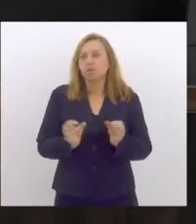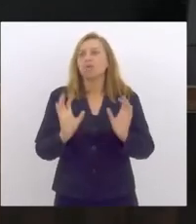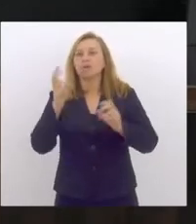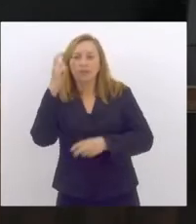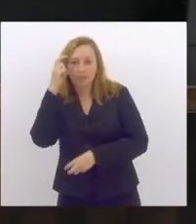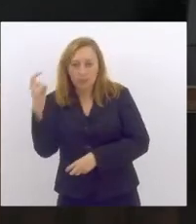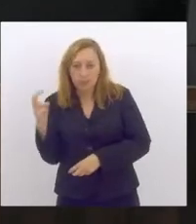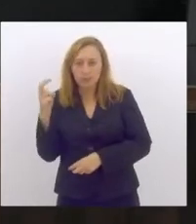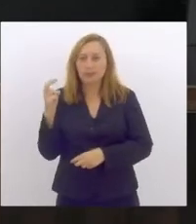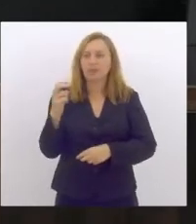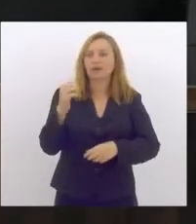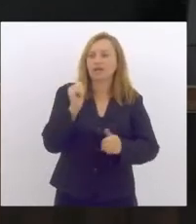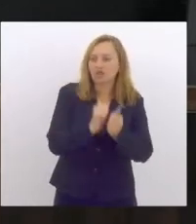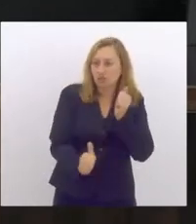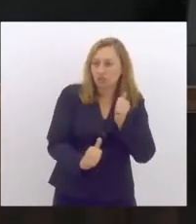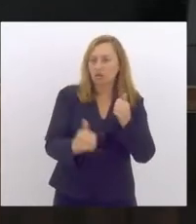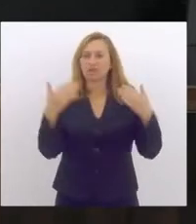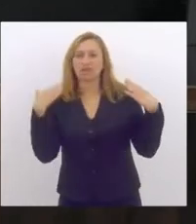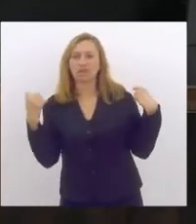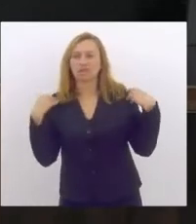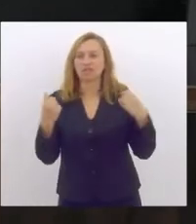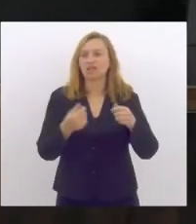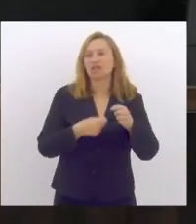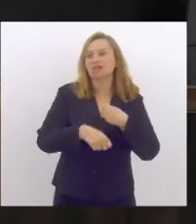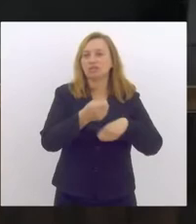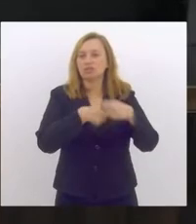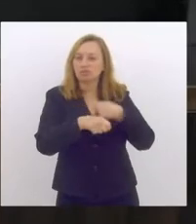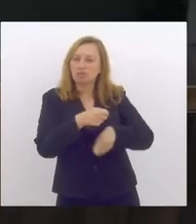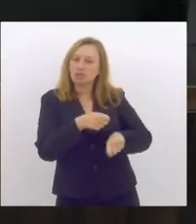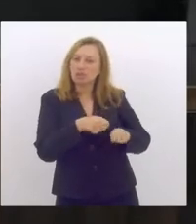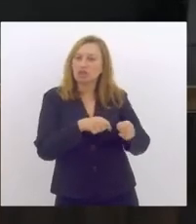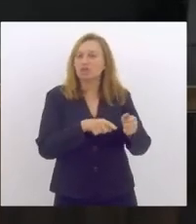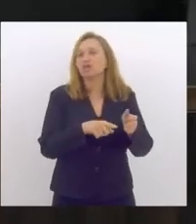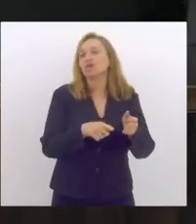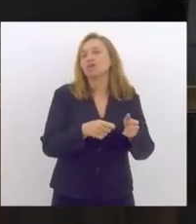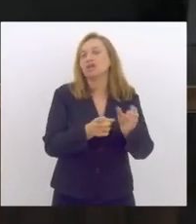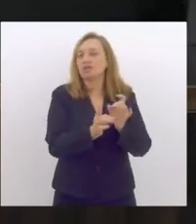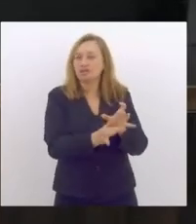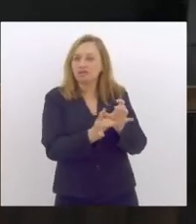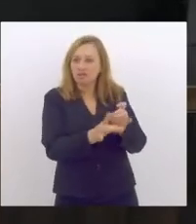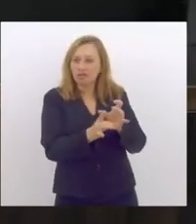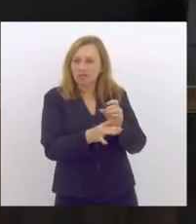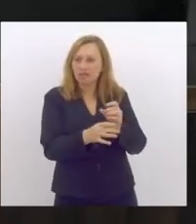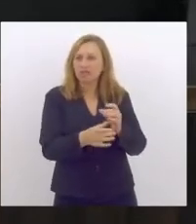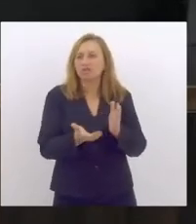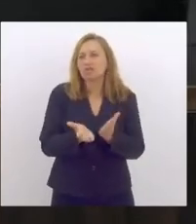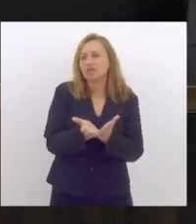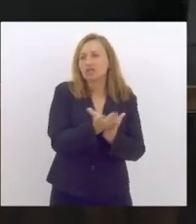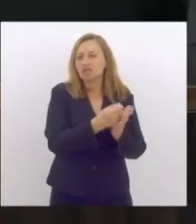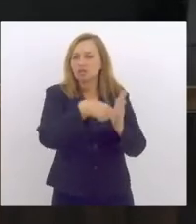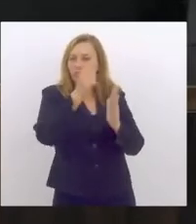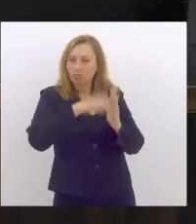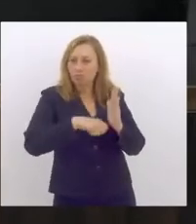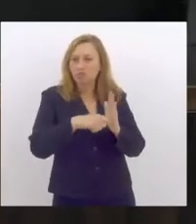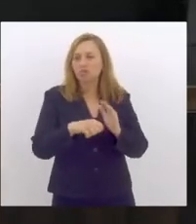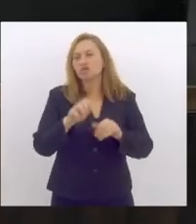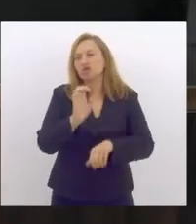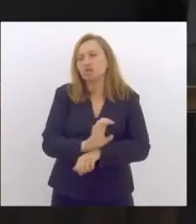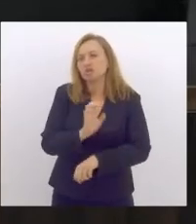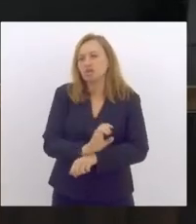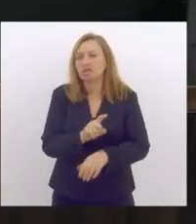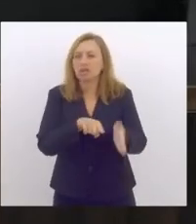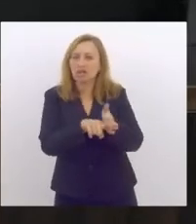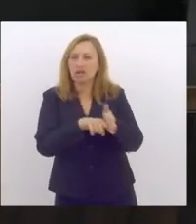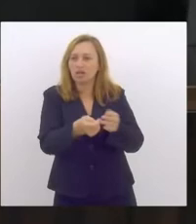Cultura, de Esporte e Lazer, de Economia, Indústria e Comércio, de Tributação, Controle da Arrecadação Estadual, Fiscalização dos Tributos Estaduais, de Orçamento, Finanças,